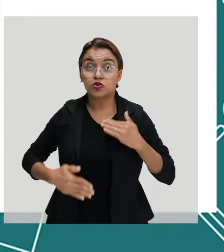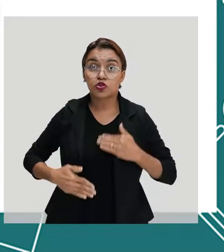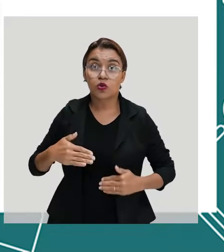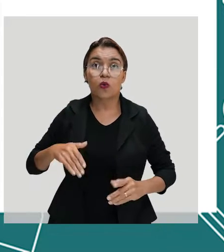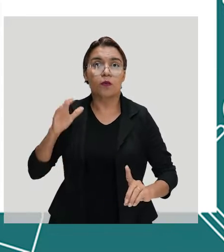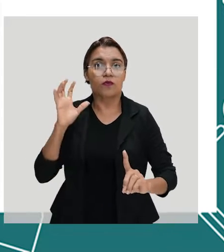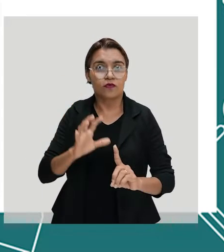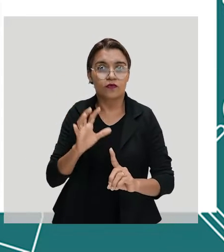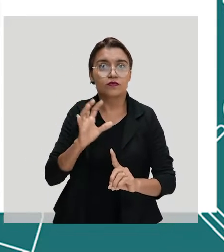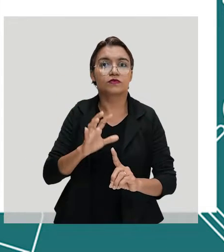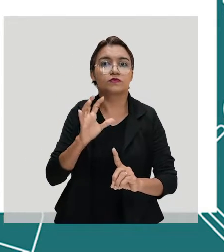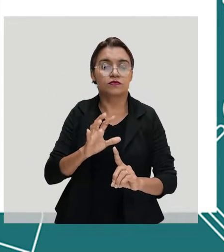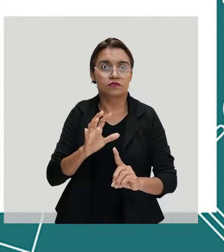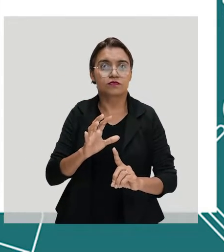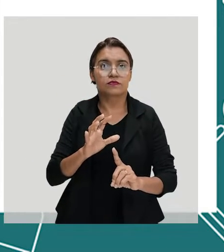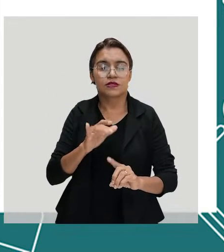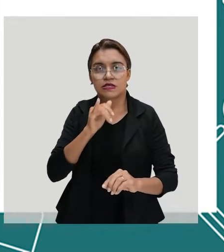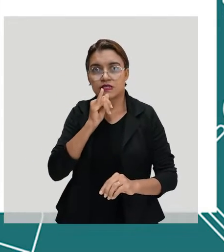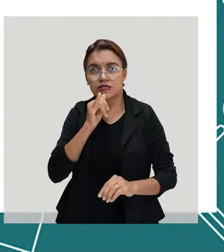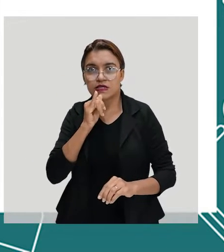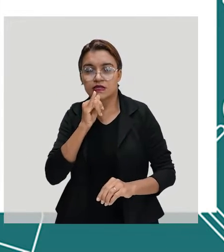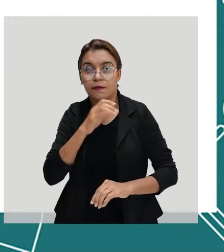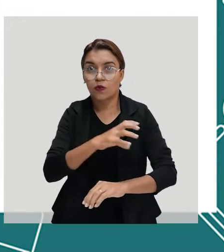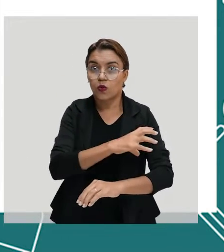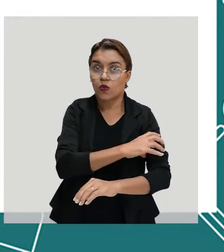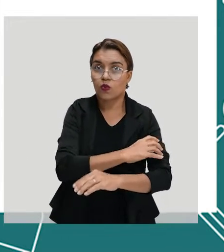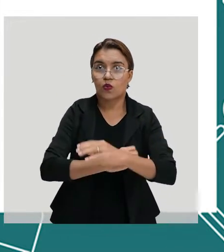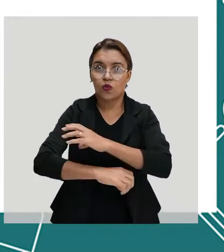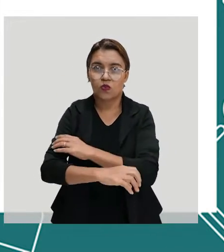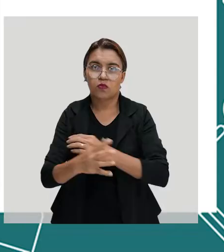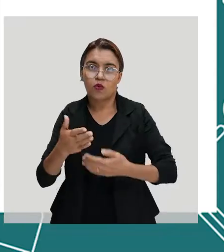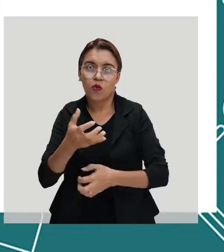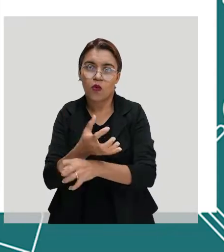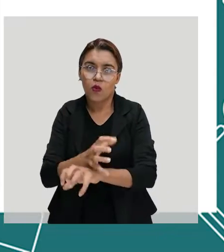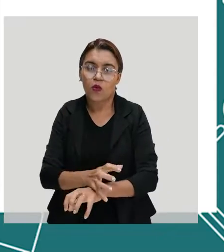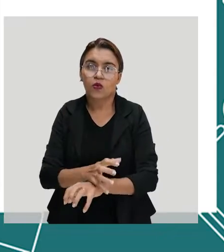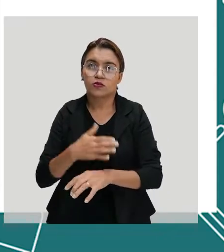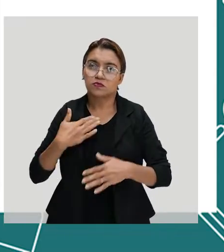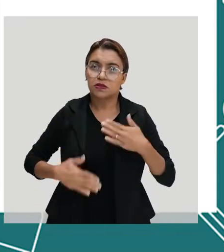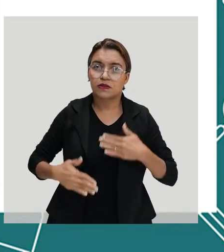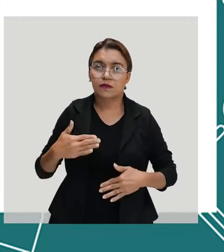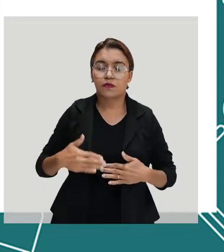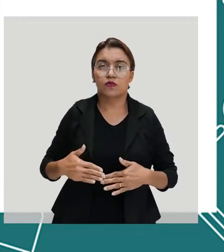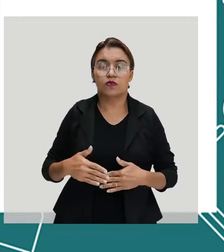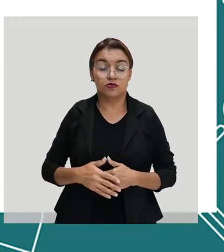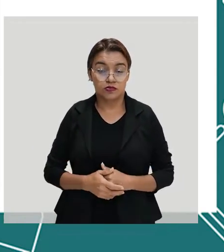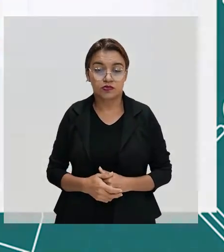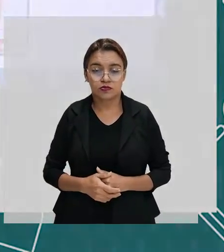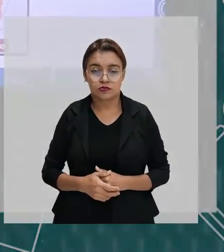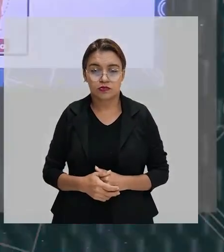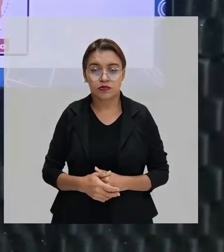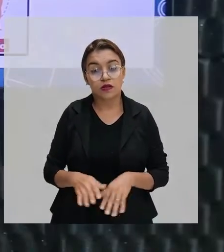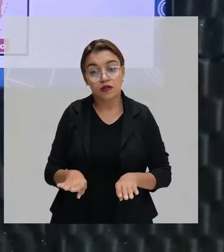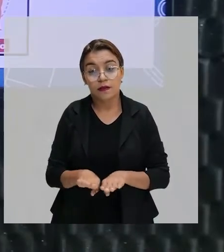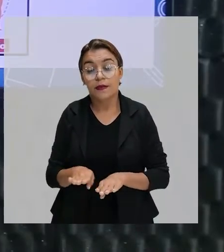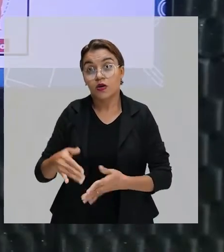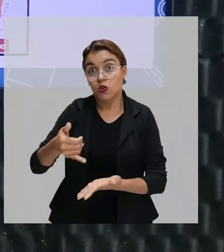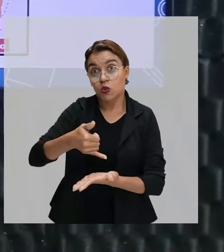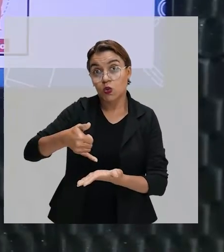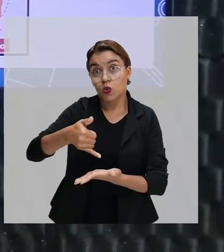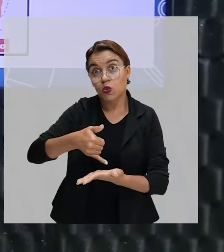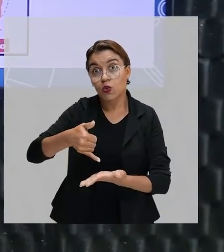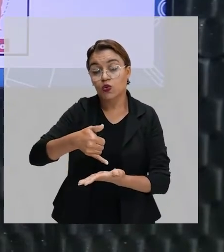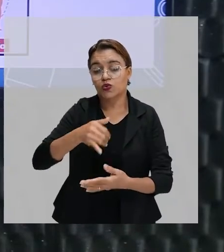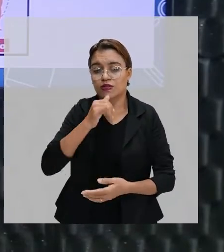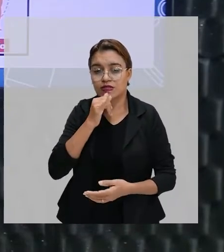pode ser influenciado pela constituição óssea metabolismo massa muscular e quantidade de gordura aí nós